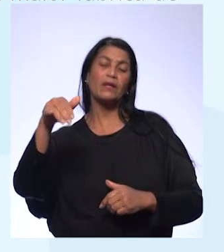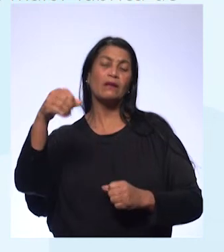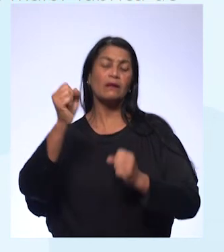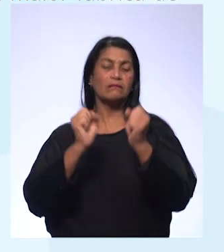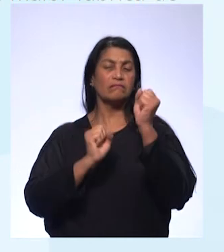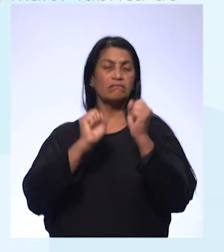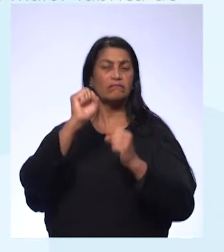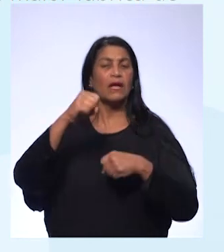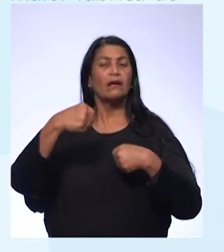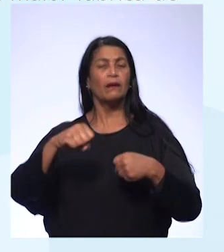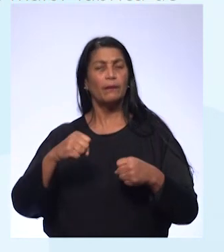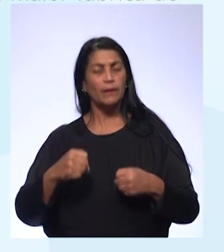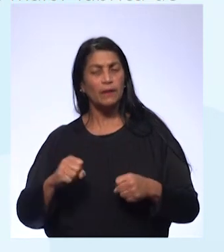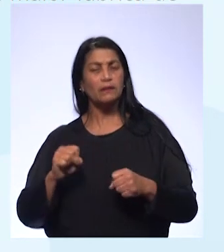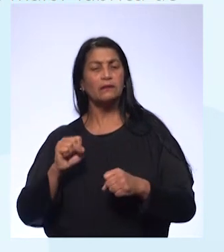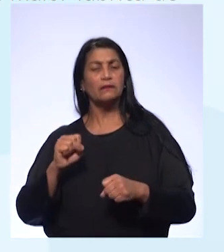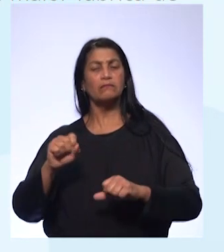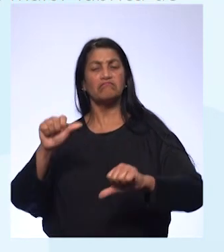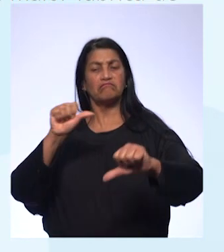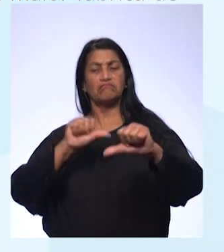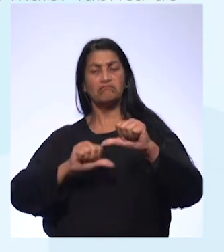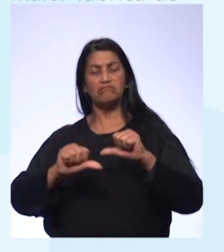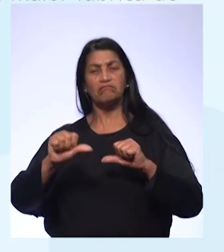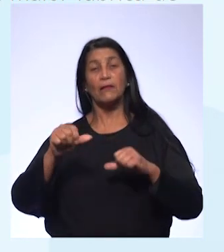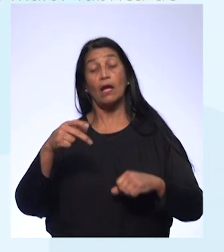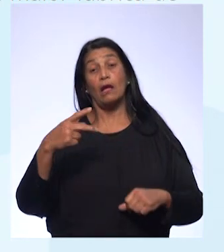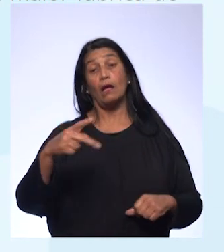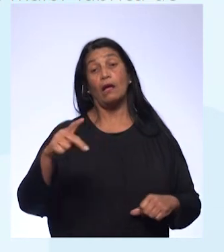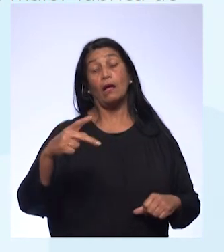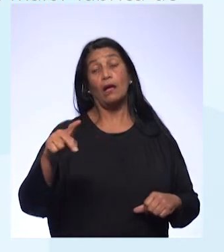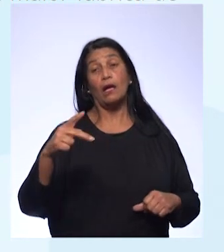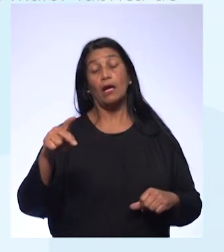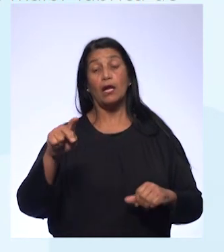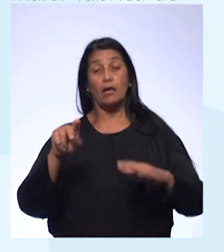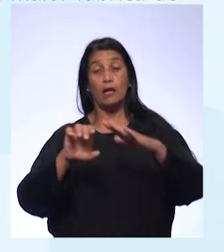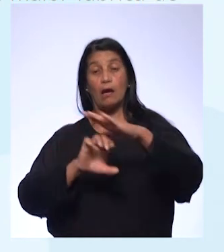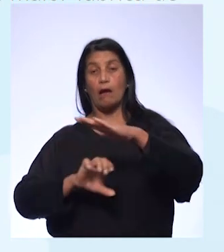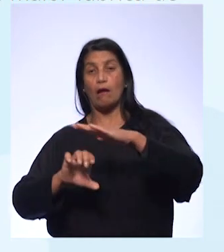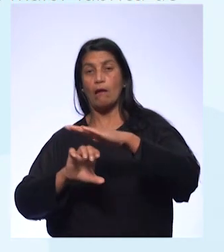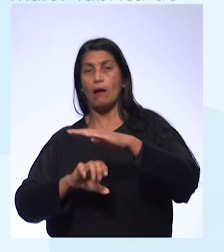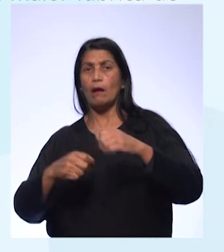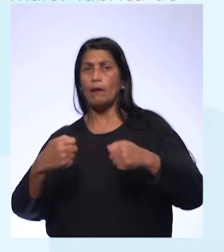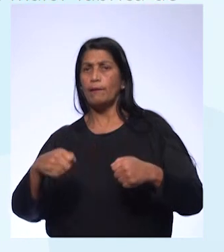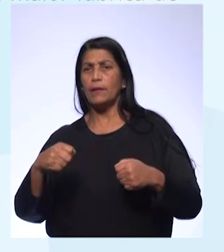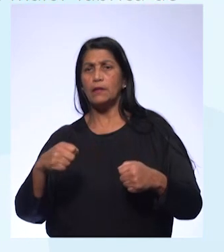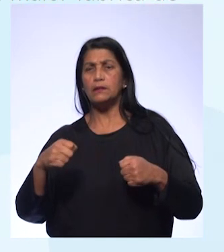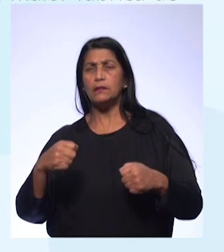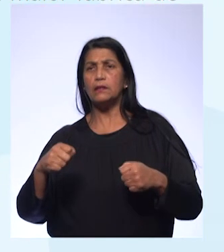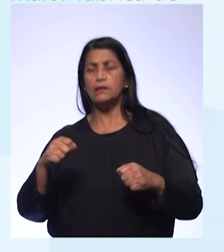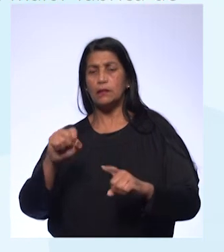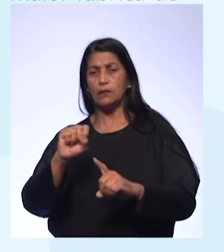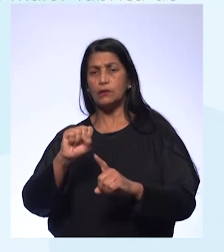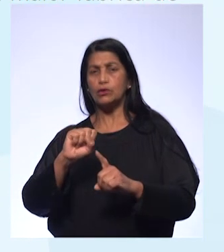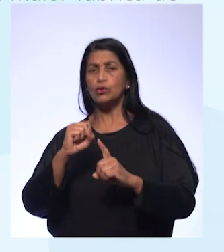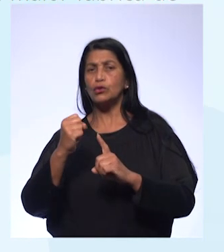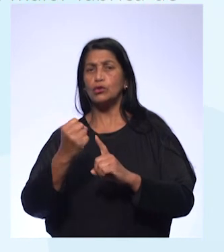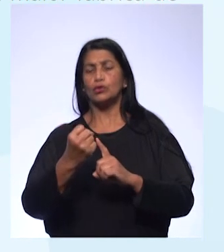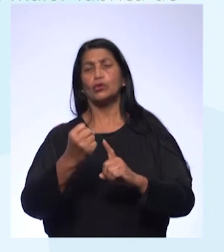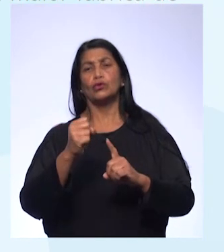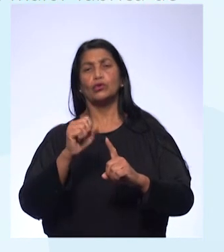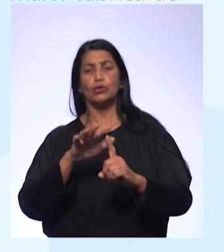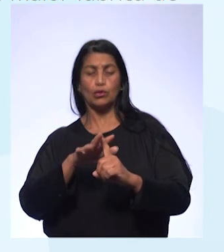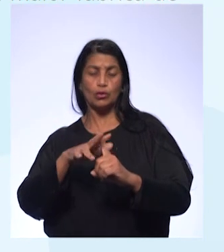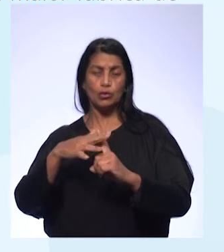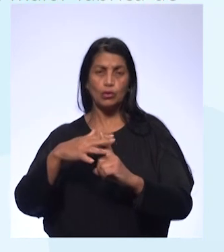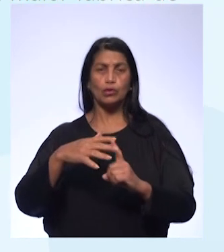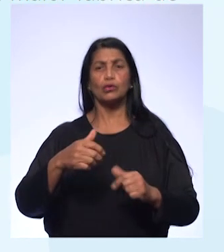enfrentavam. Então, para Robert Owen, era papel das empresas garantir o bem-estar social dos seus funcionários.